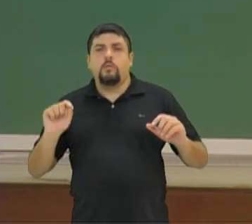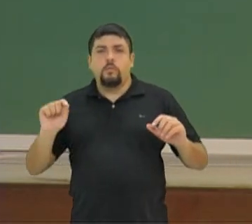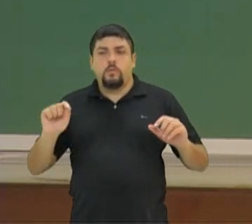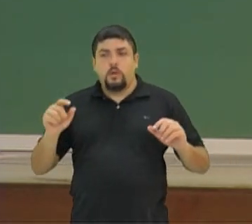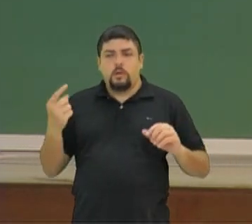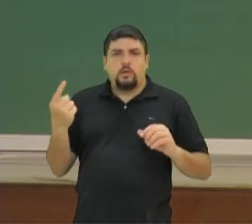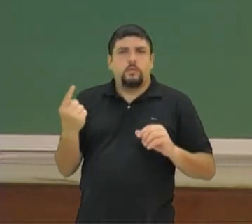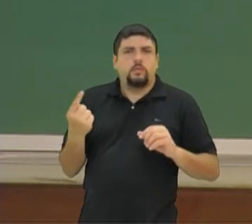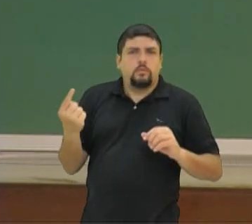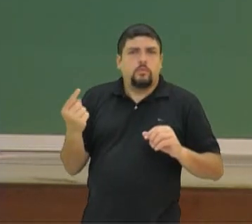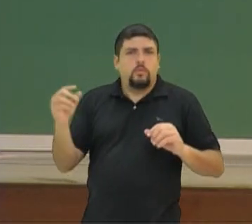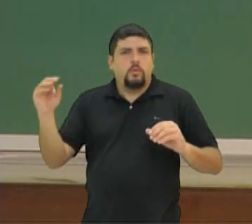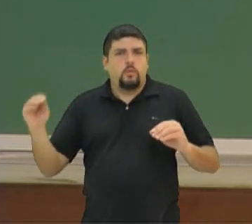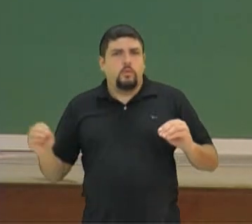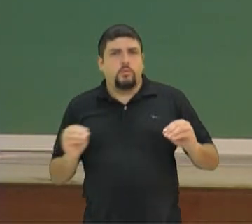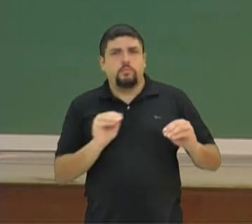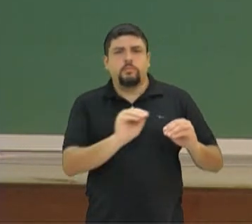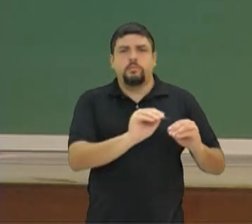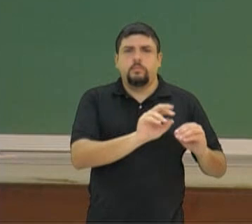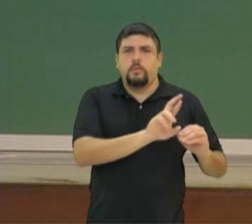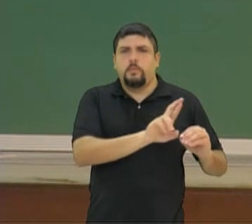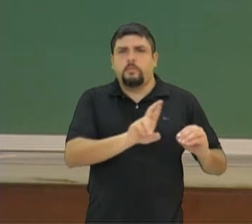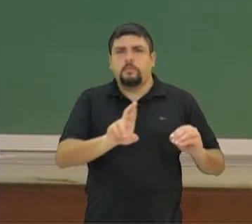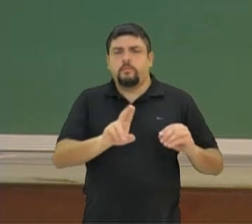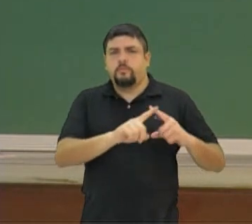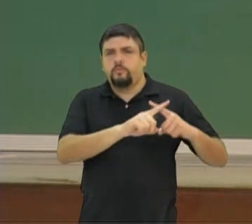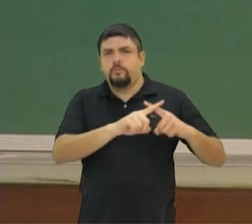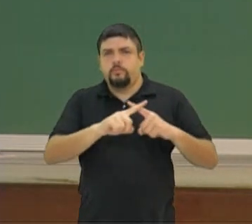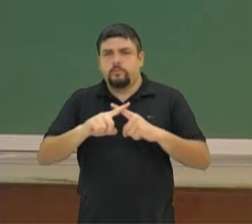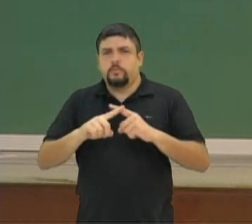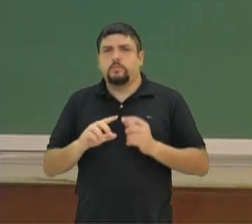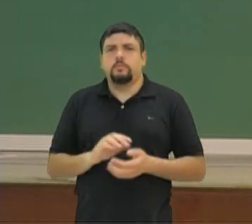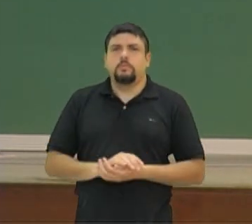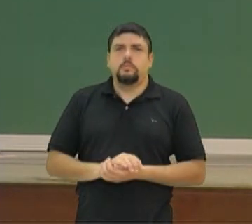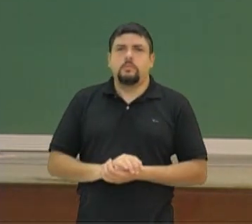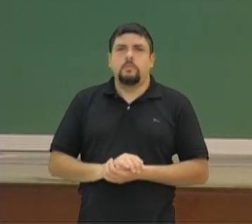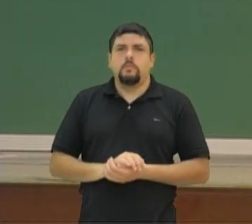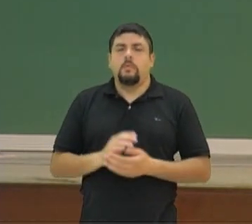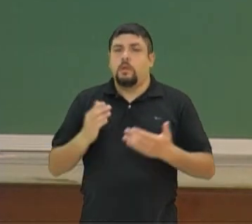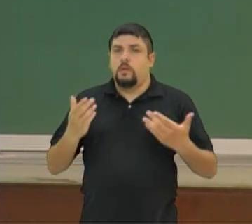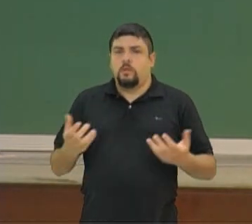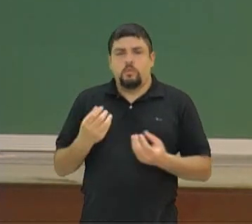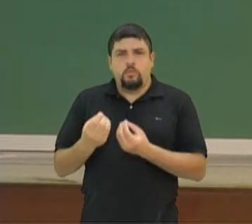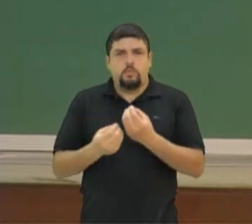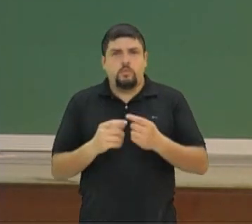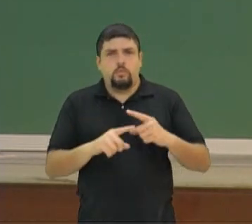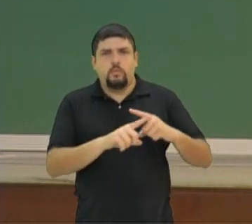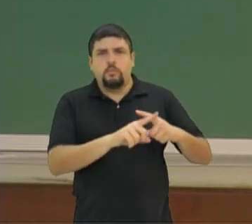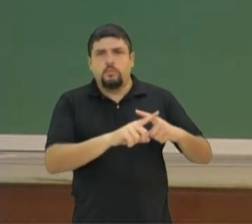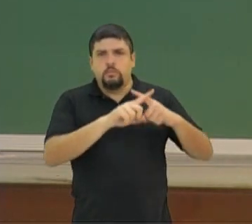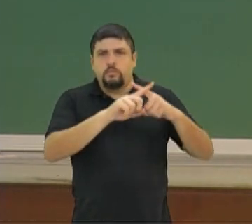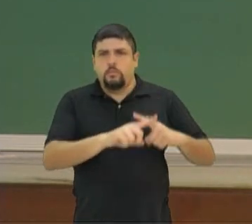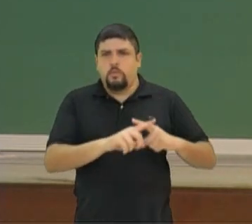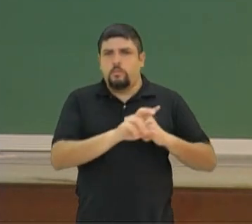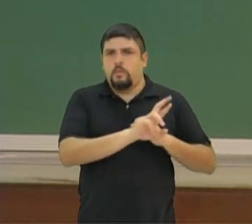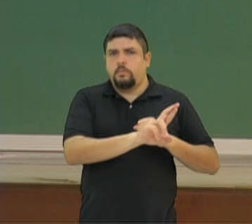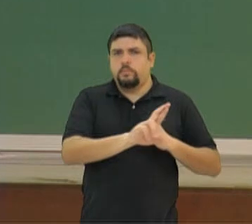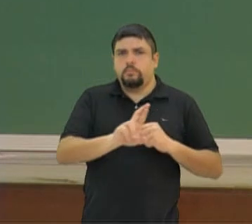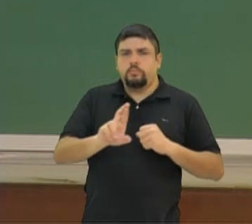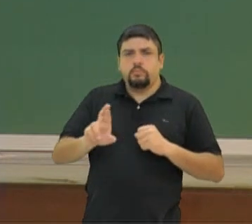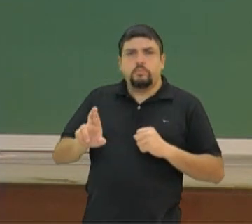independente. Então, o sistema proposto pelas relações de Girard permite que você consiga aí